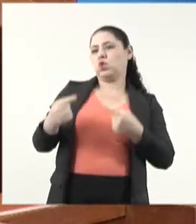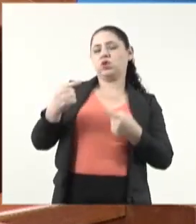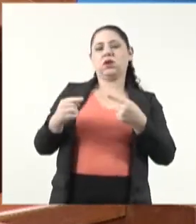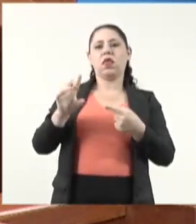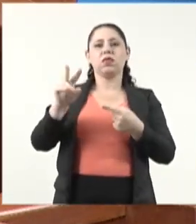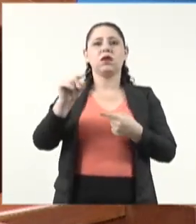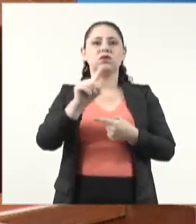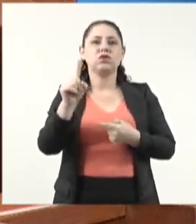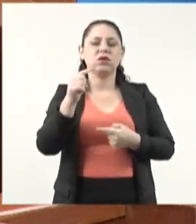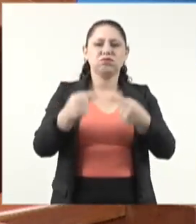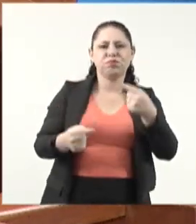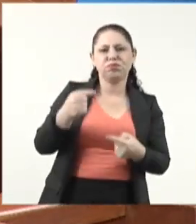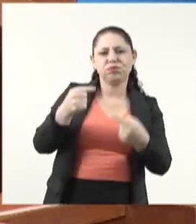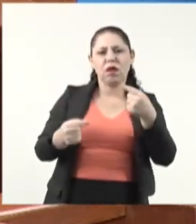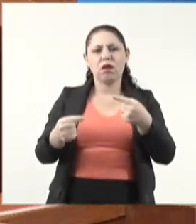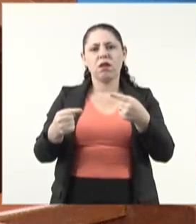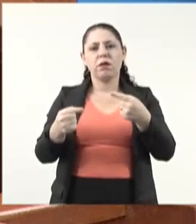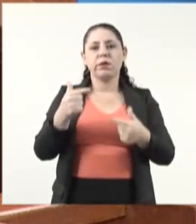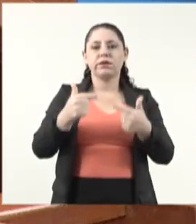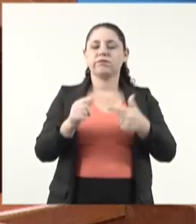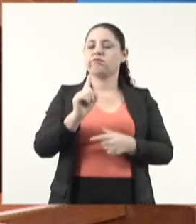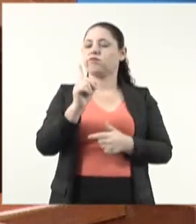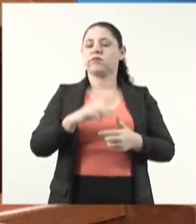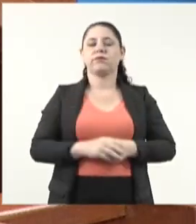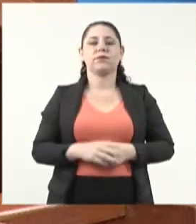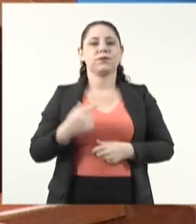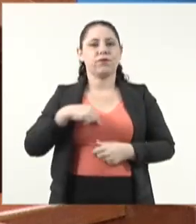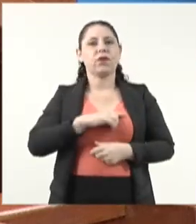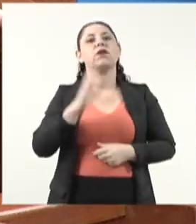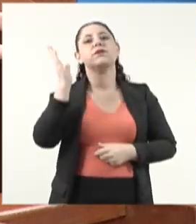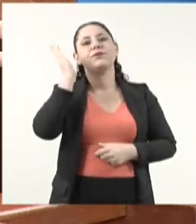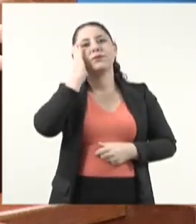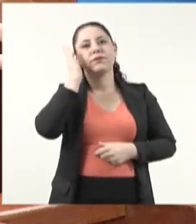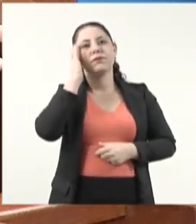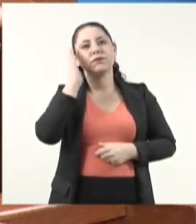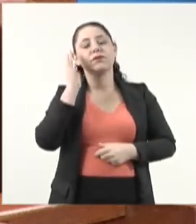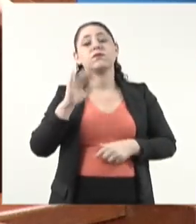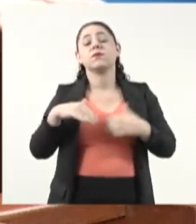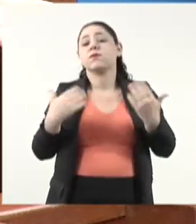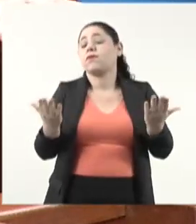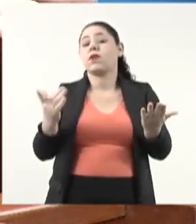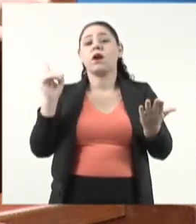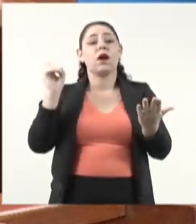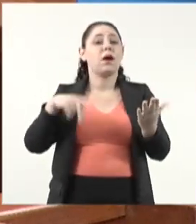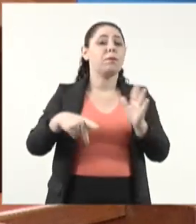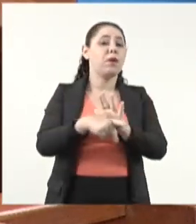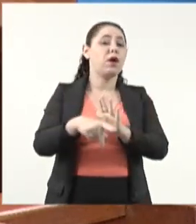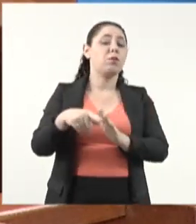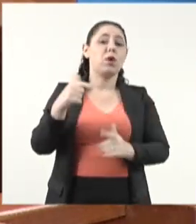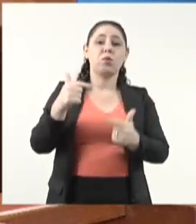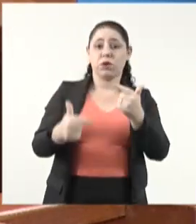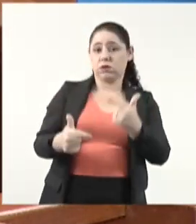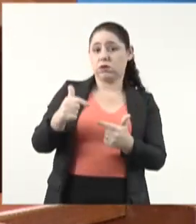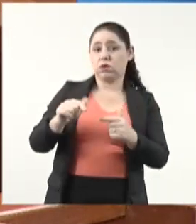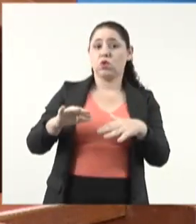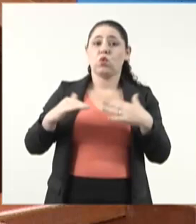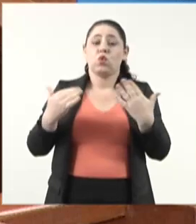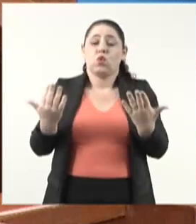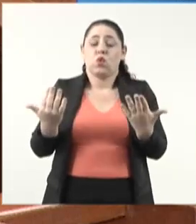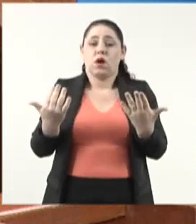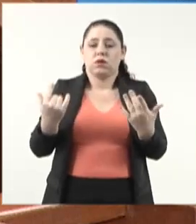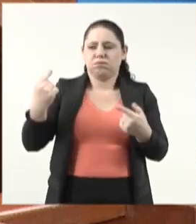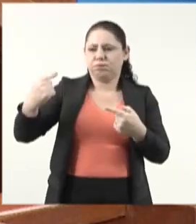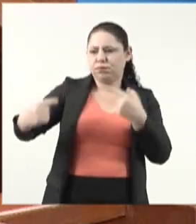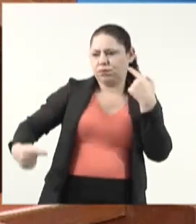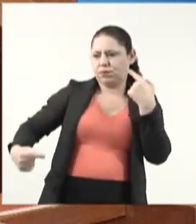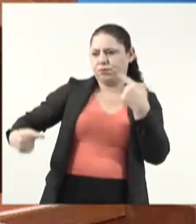político, não é só a disputa política, né? A gente sabe enxergar quando o ato é um ato de violência e quando o ato é um ato de disputa